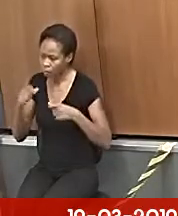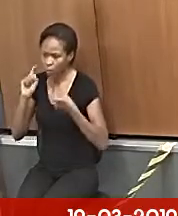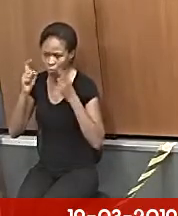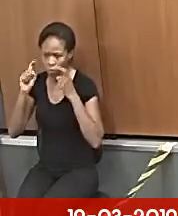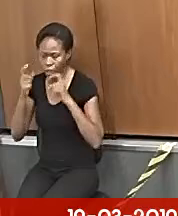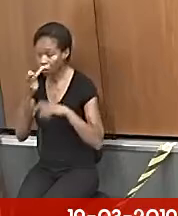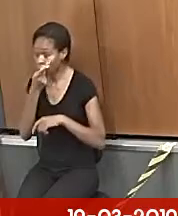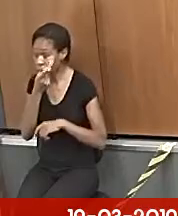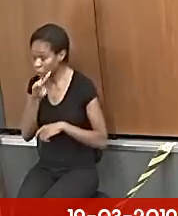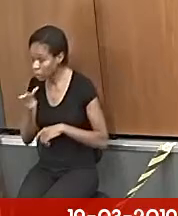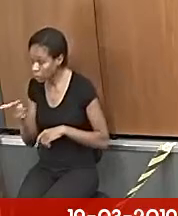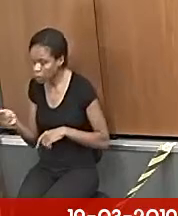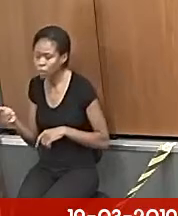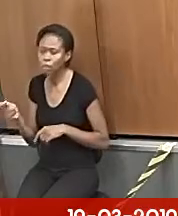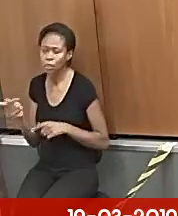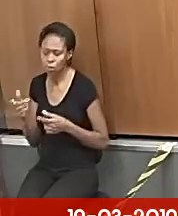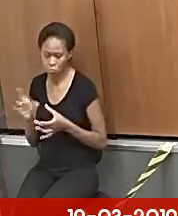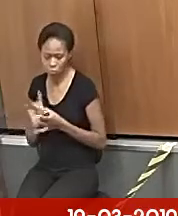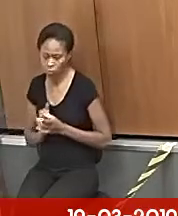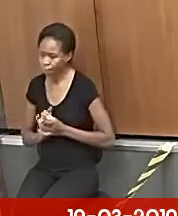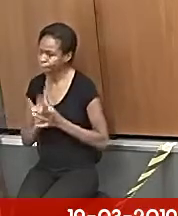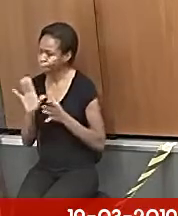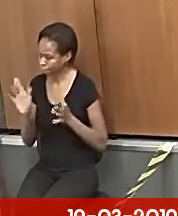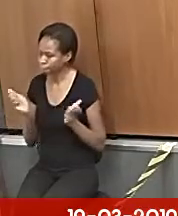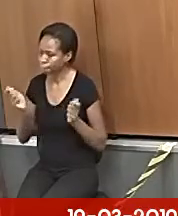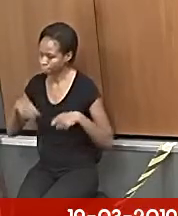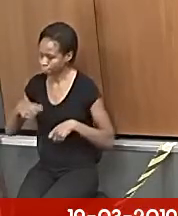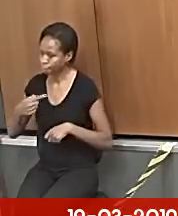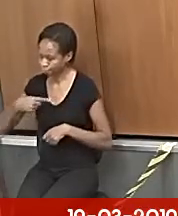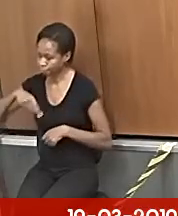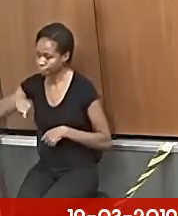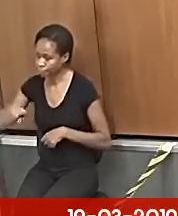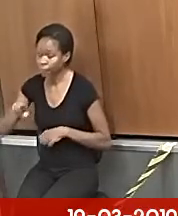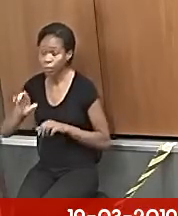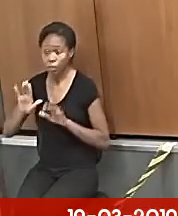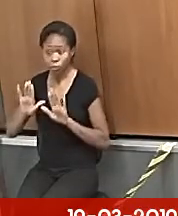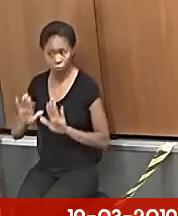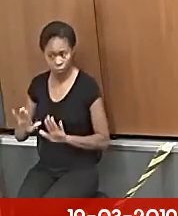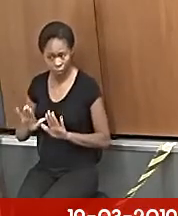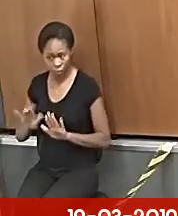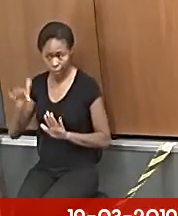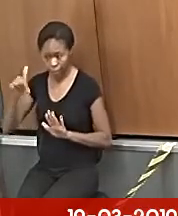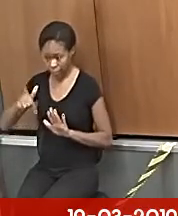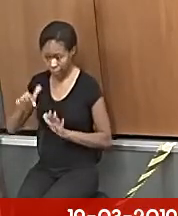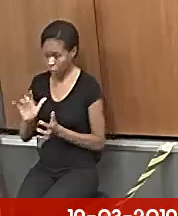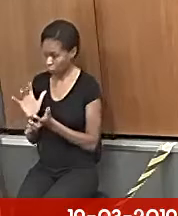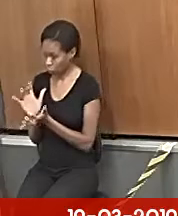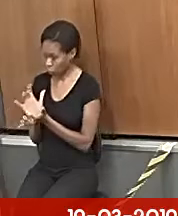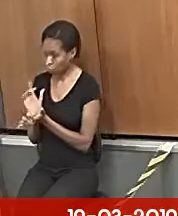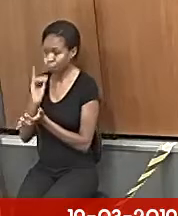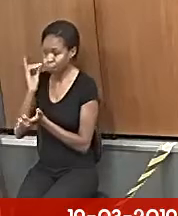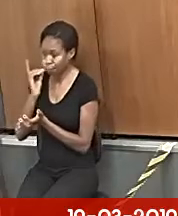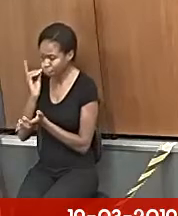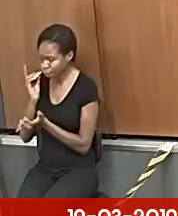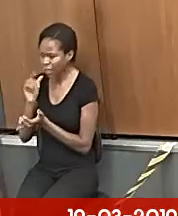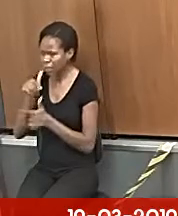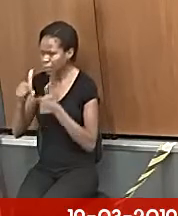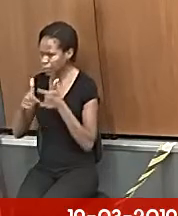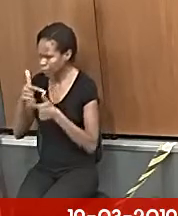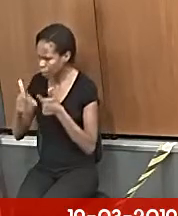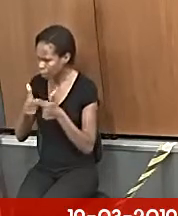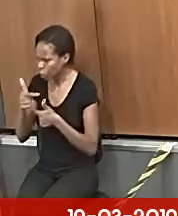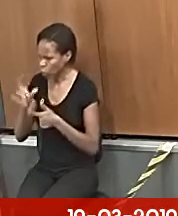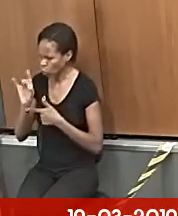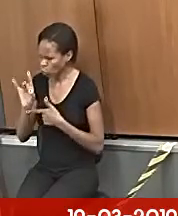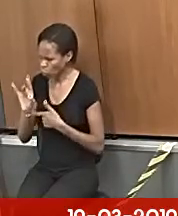visita técnica nós estamos à disposição não significa que essa comissão vai trabalhar só as datas